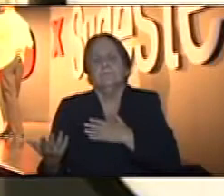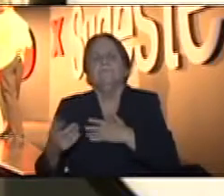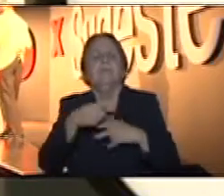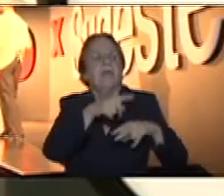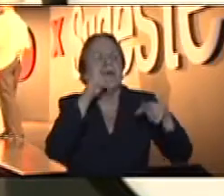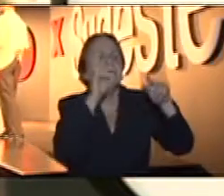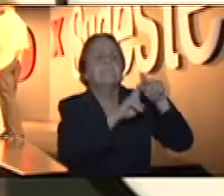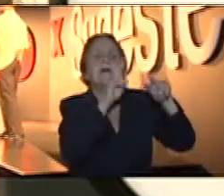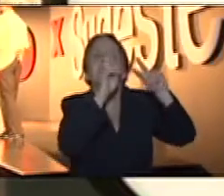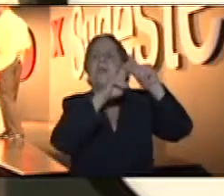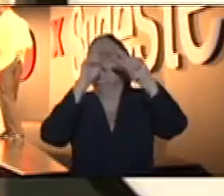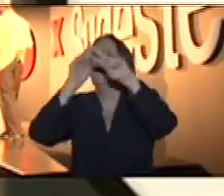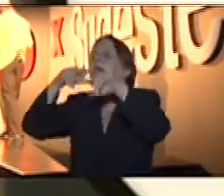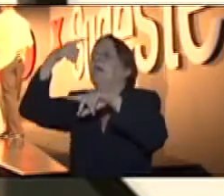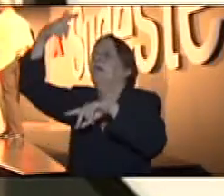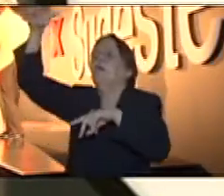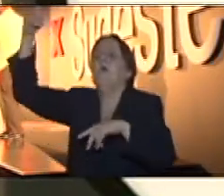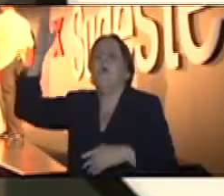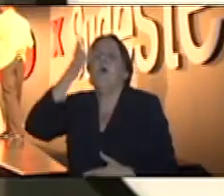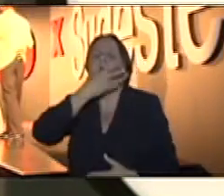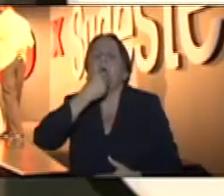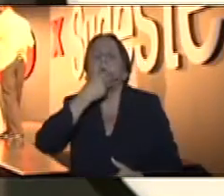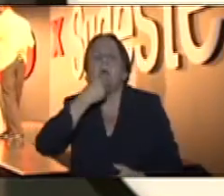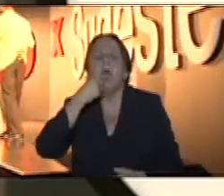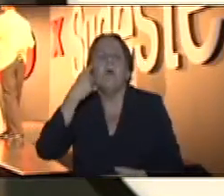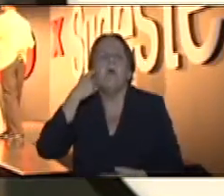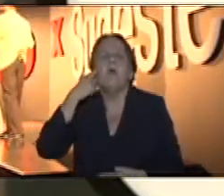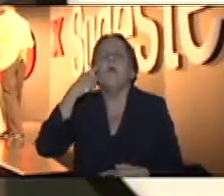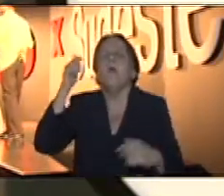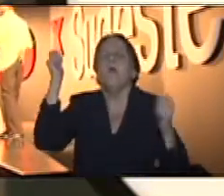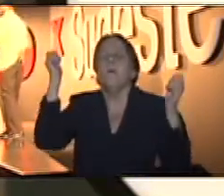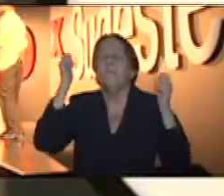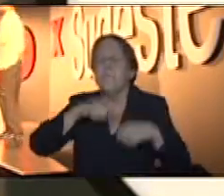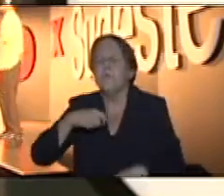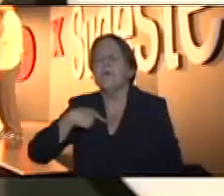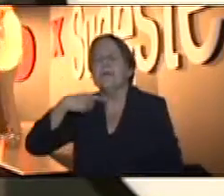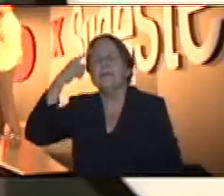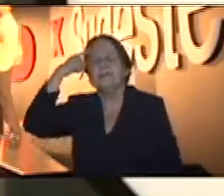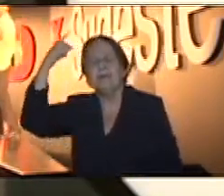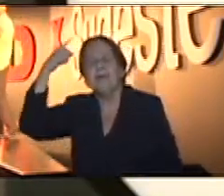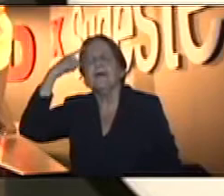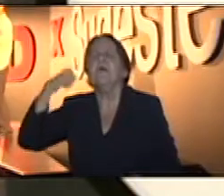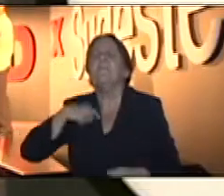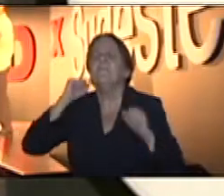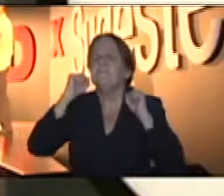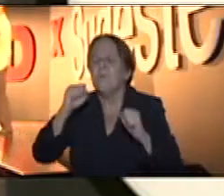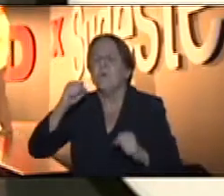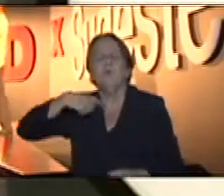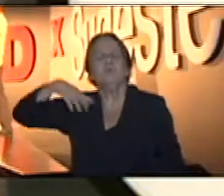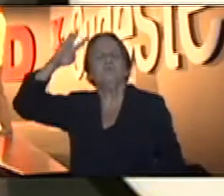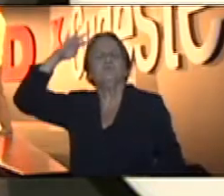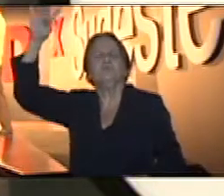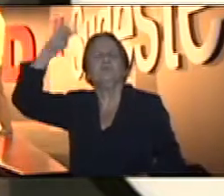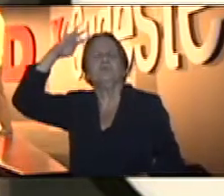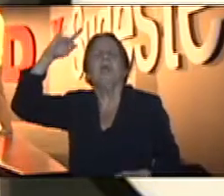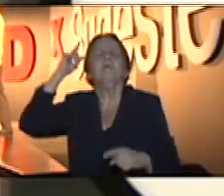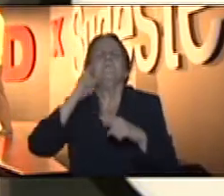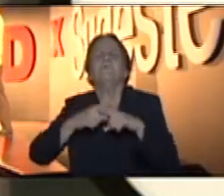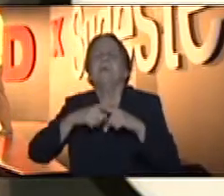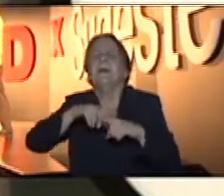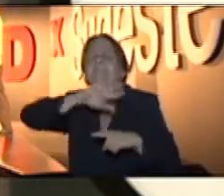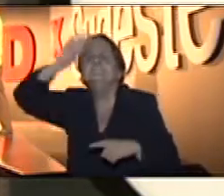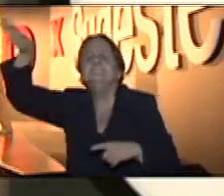prisionais em outros estados homens ouvindo que eles podem sonhar porque existem pessoas segurando